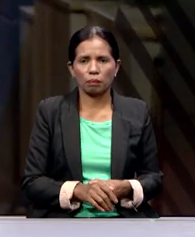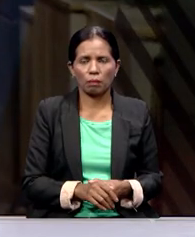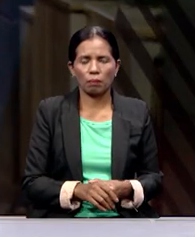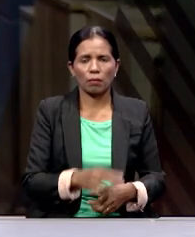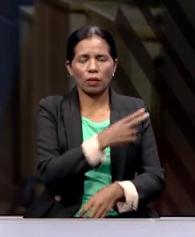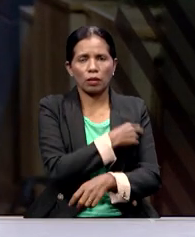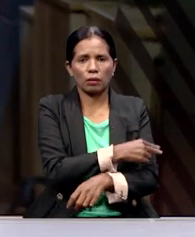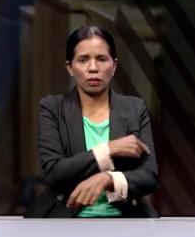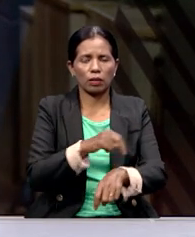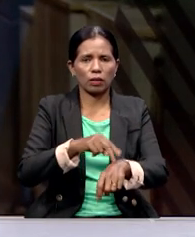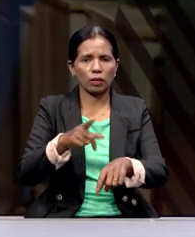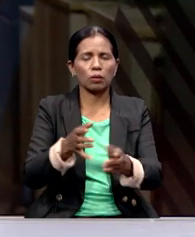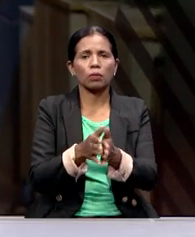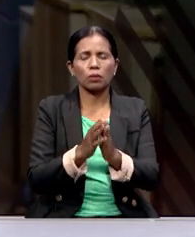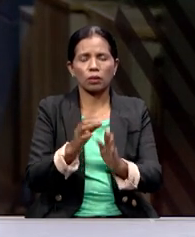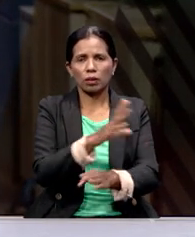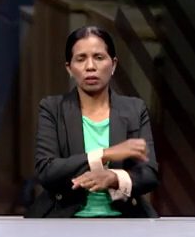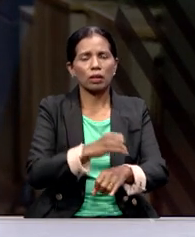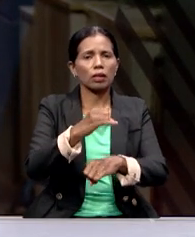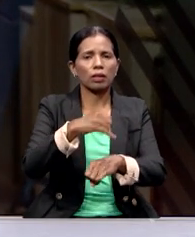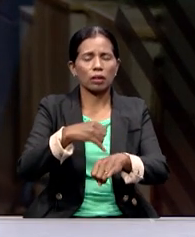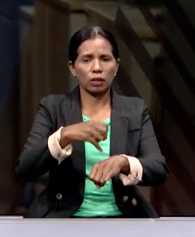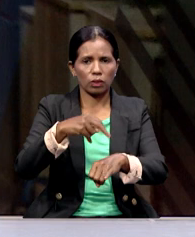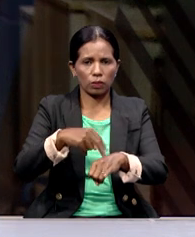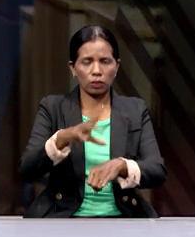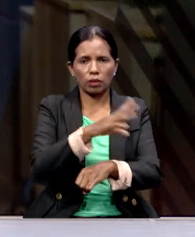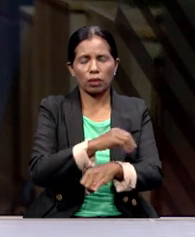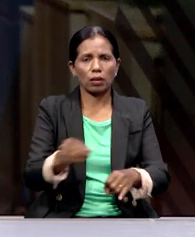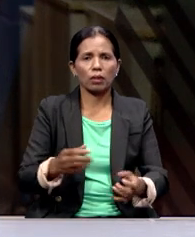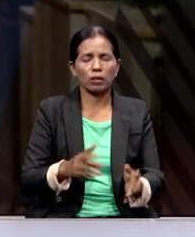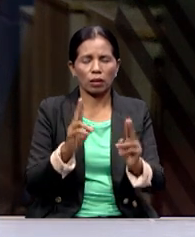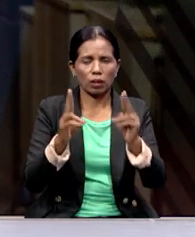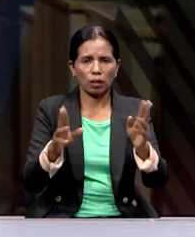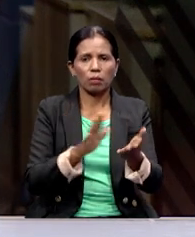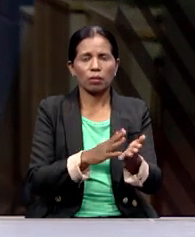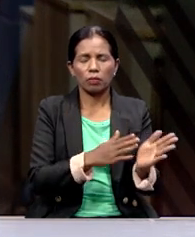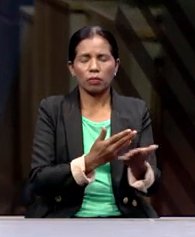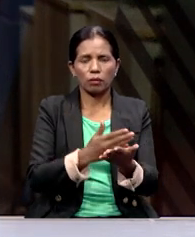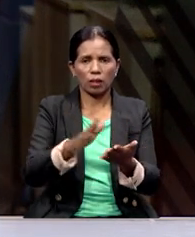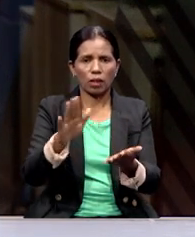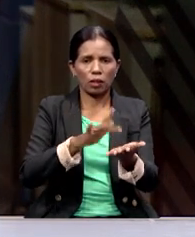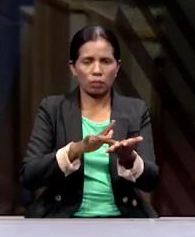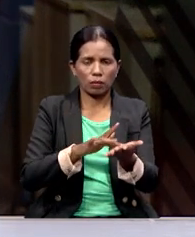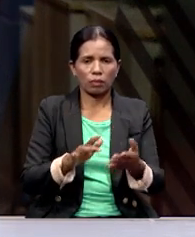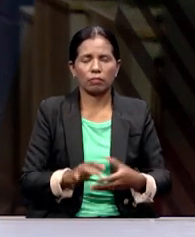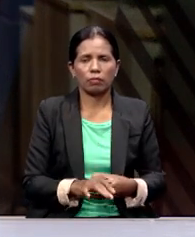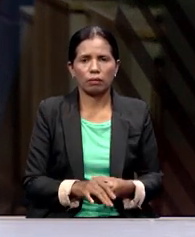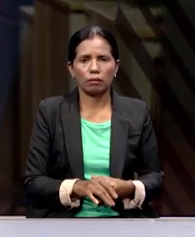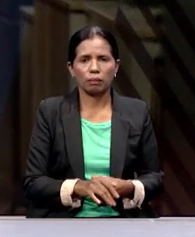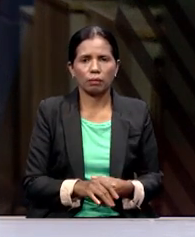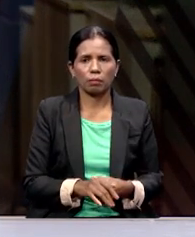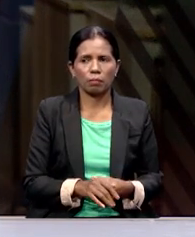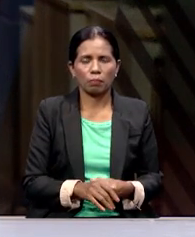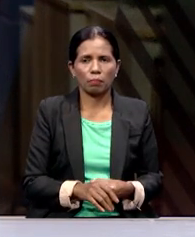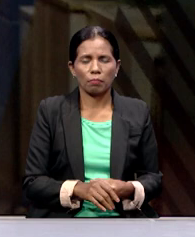Hospital Național Russo, Instituto Nacional de Farmácia no Produto Médico, autoacelera processo de distribuição em Morocco.